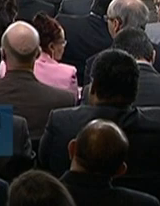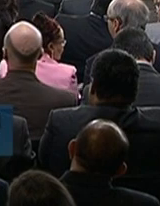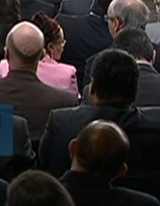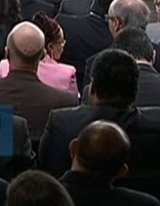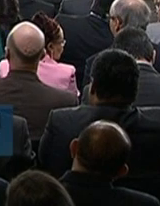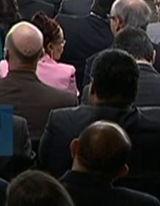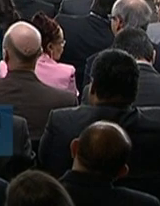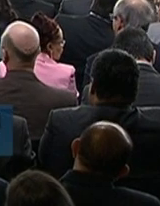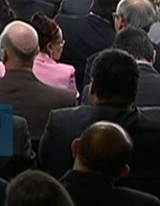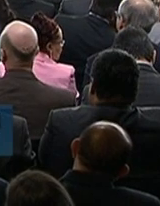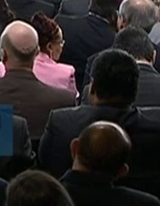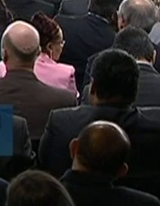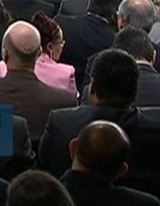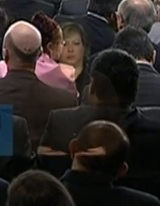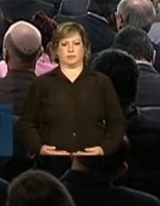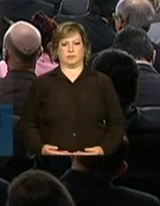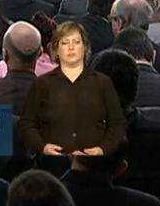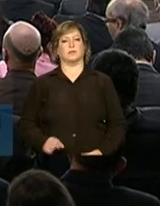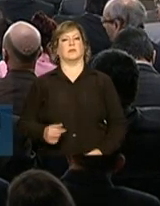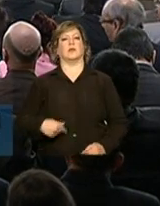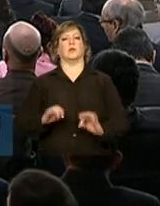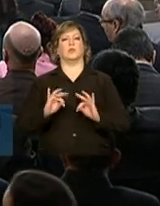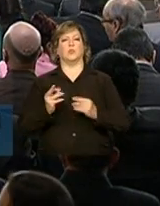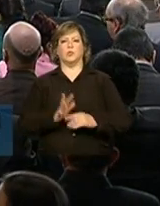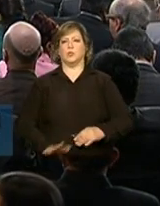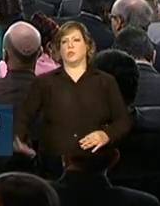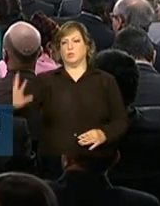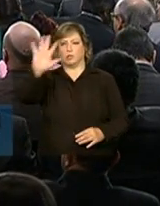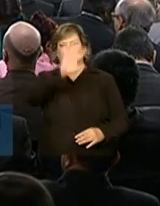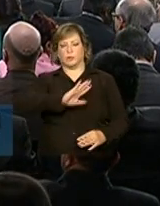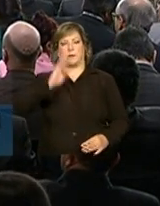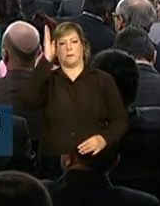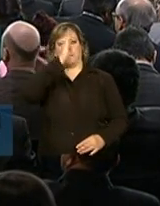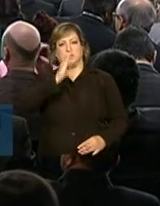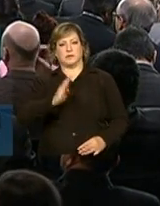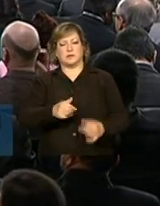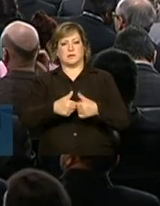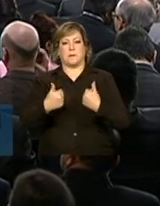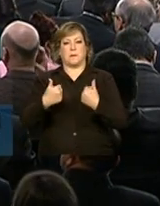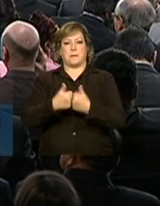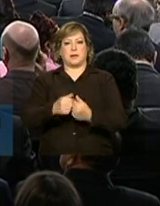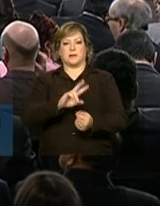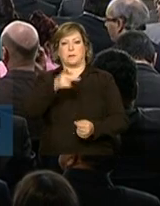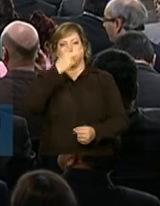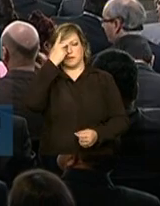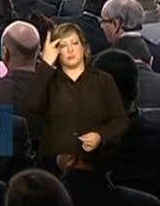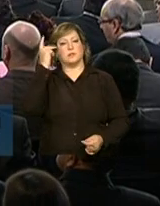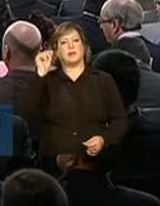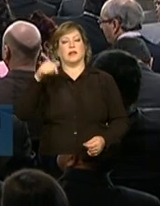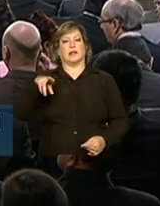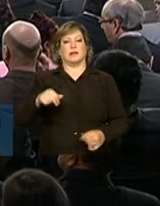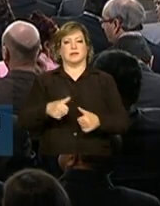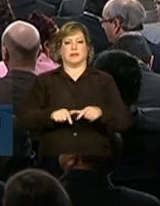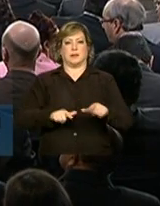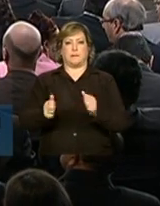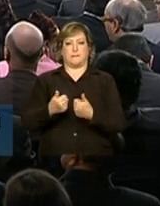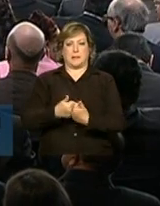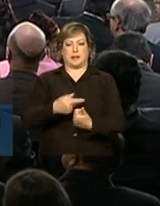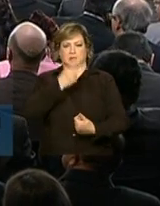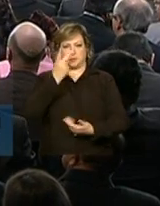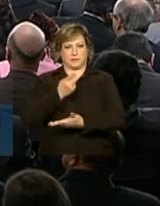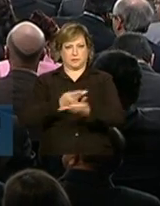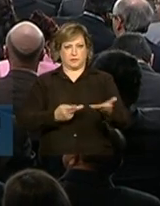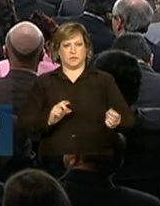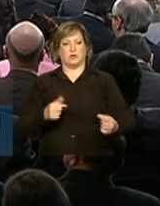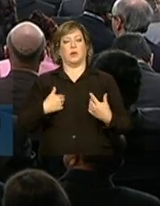país, de norte a sul e de leste a oeste. Queria cumprimentar também e agradecer